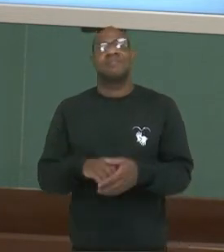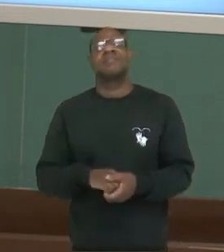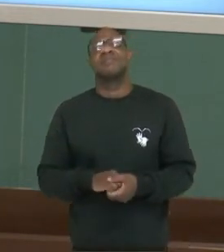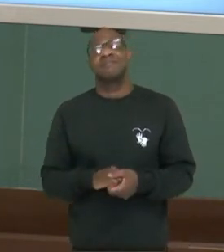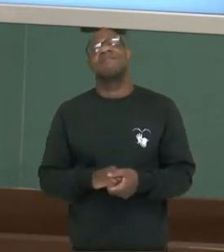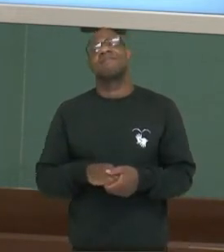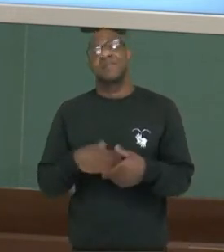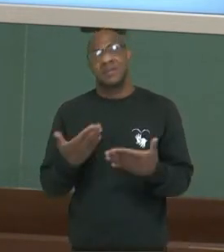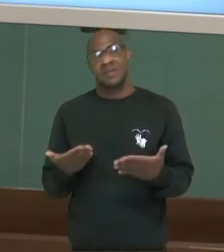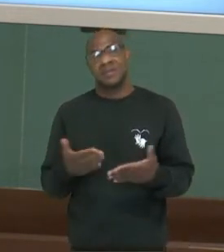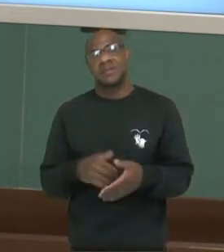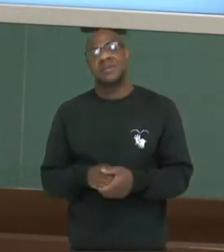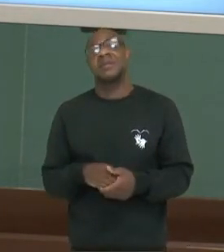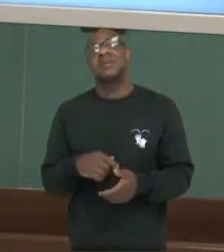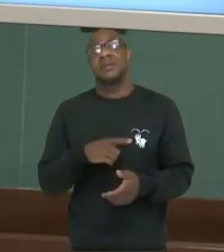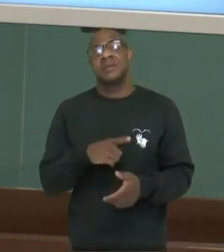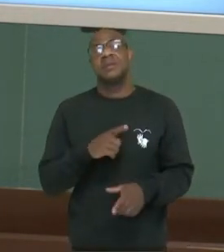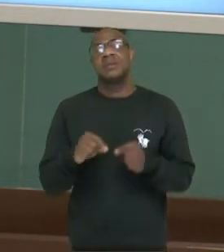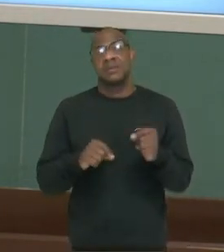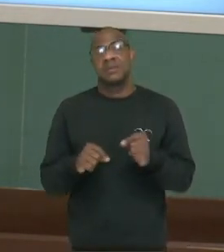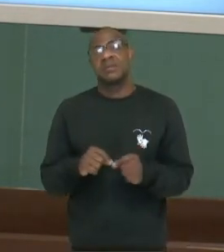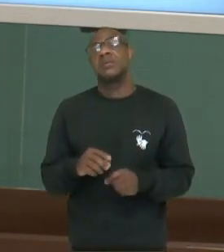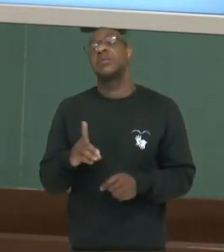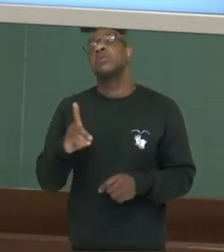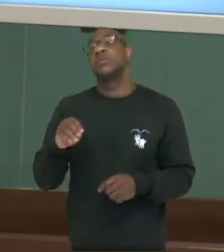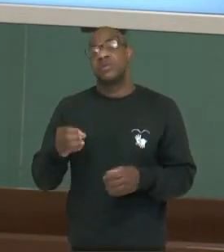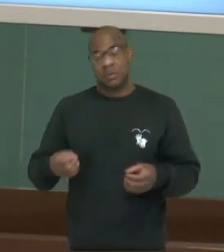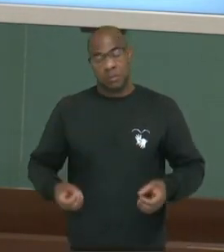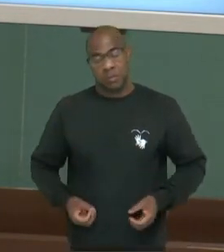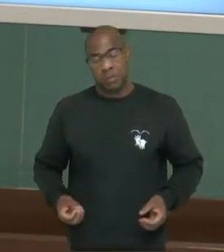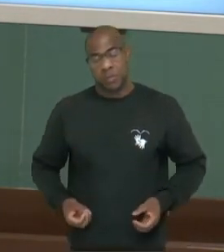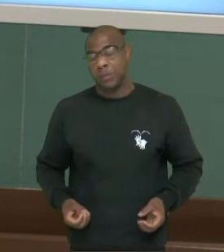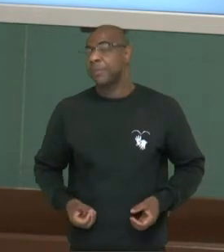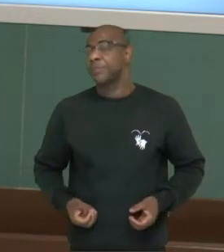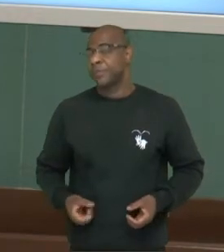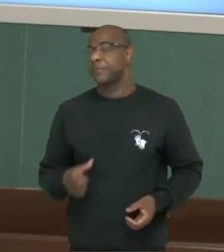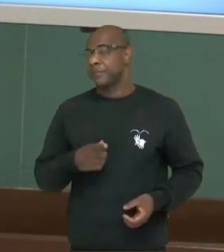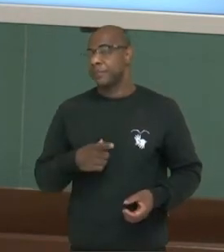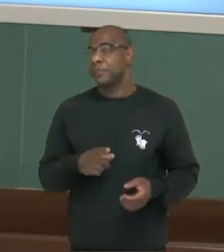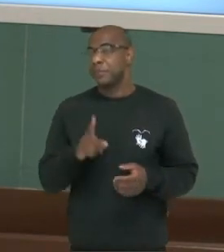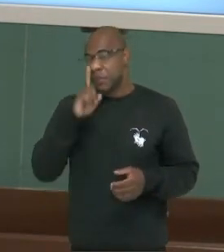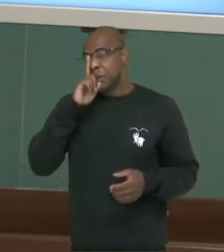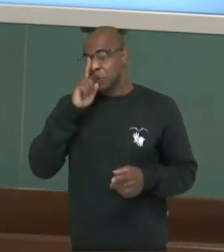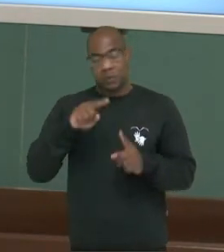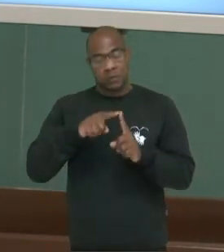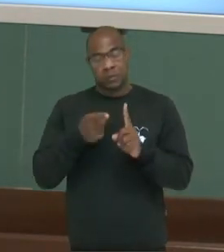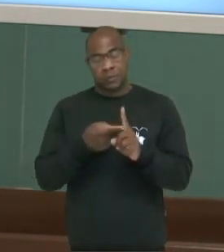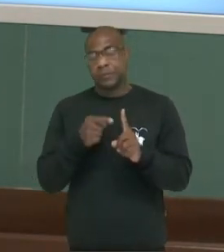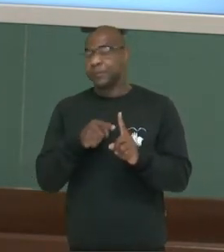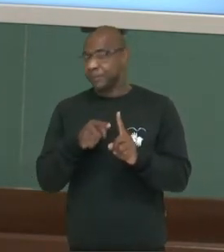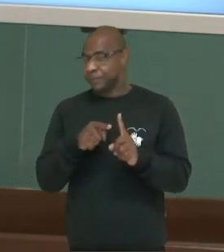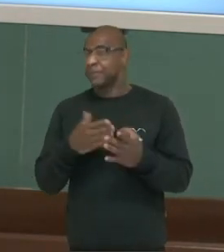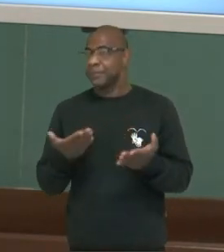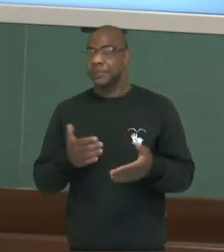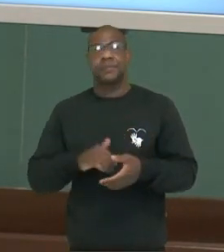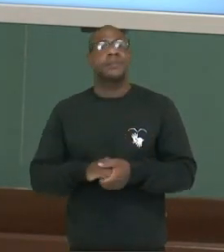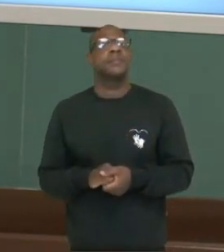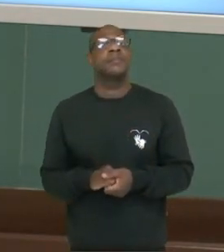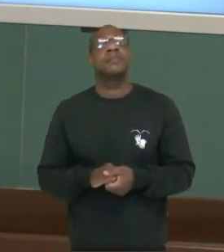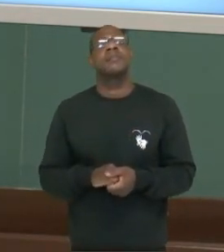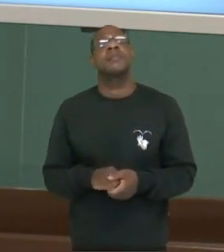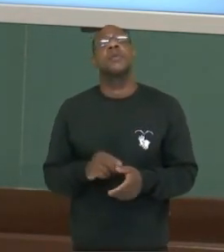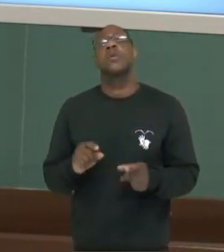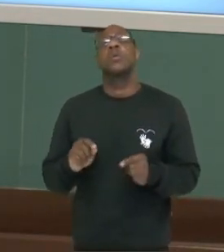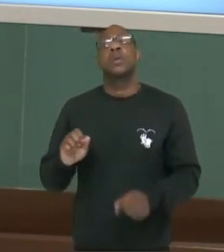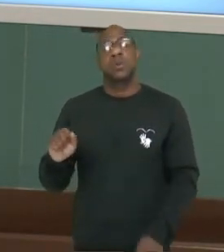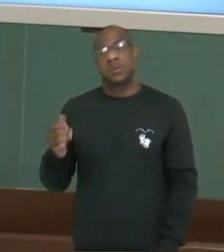daquele mês, daí seria o seu dia fértil. E é muito importante conhecer esse dia fértil. O que acontece